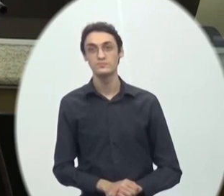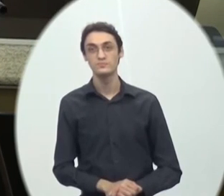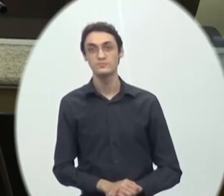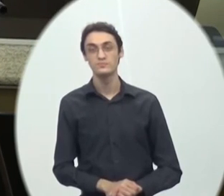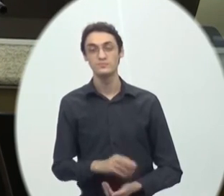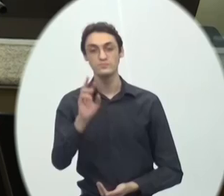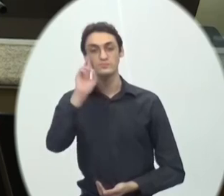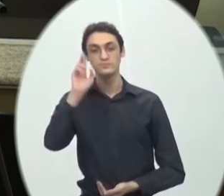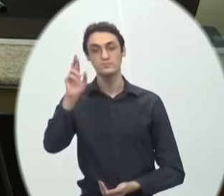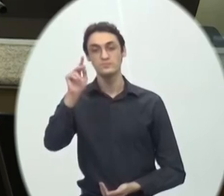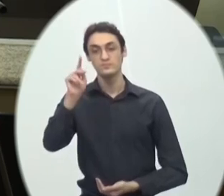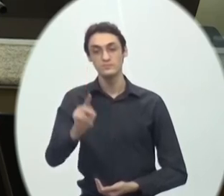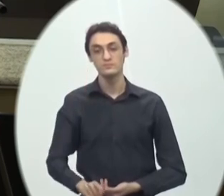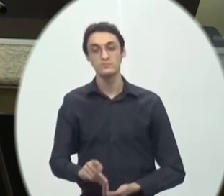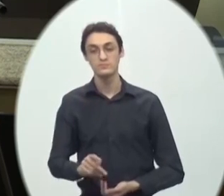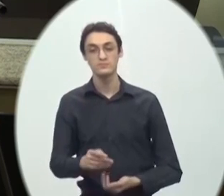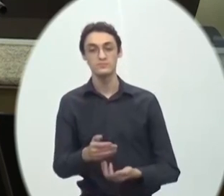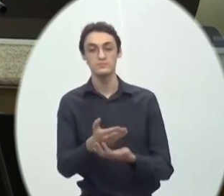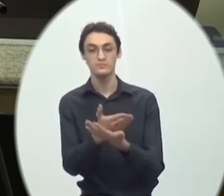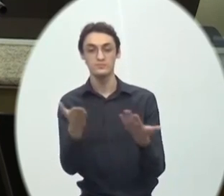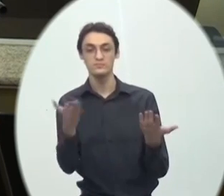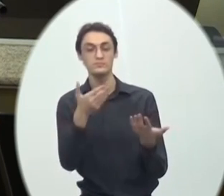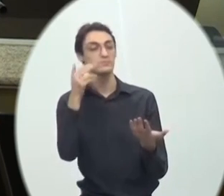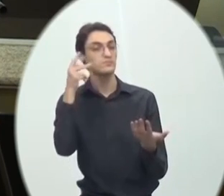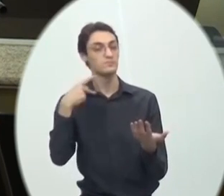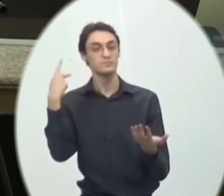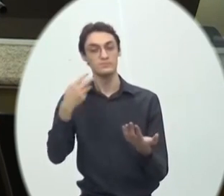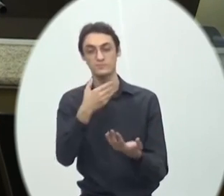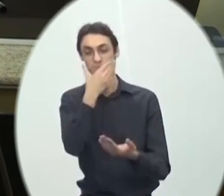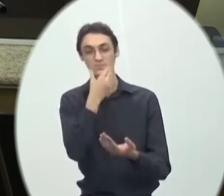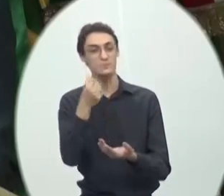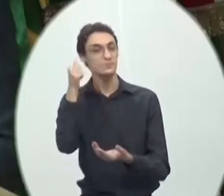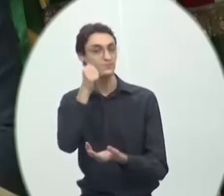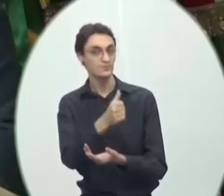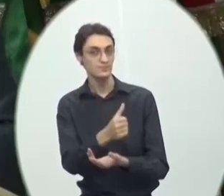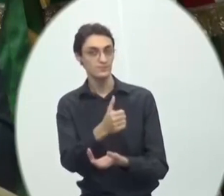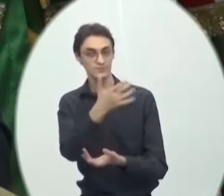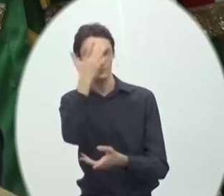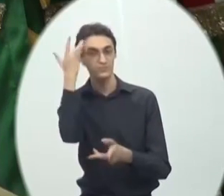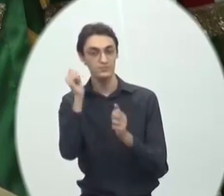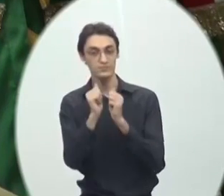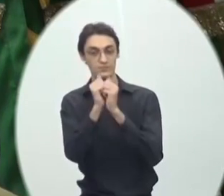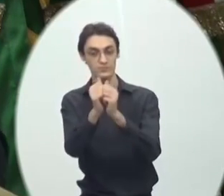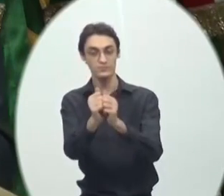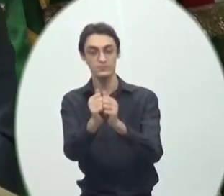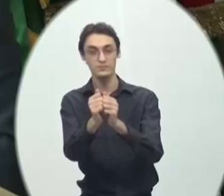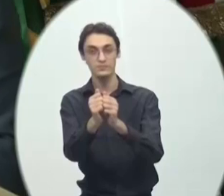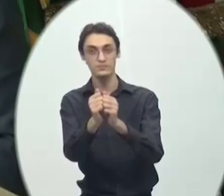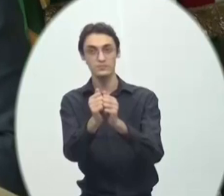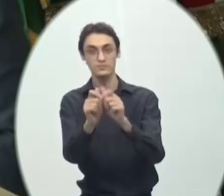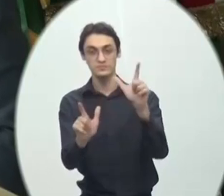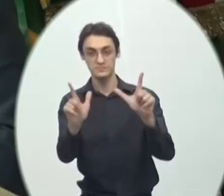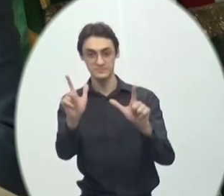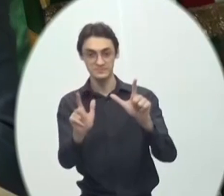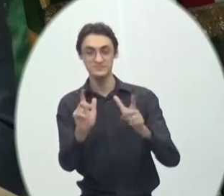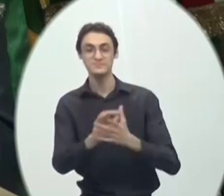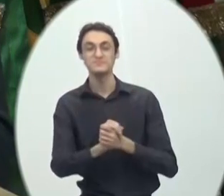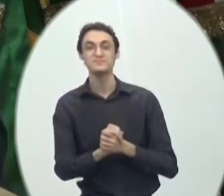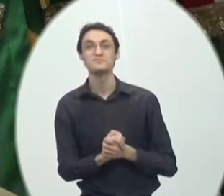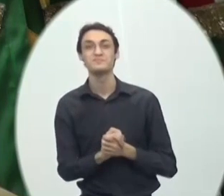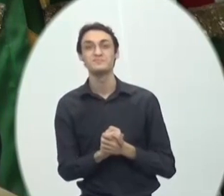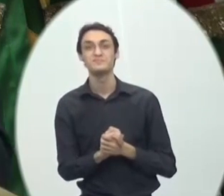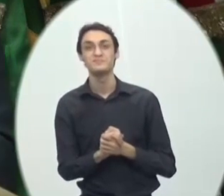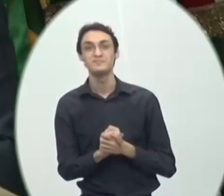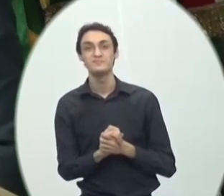Senhor presidente, senhores vereadores e vereadoras, público que nos assiste. Senhor